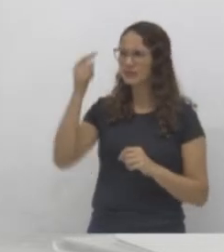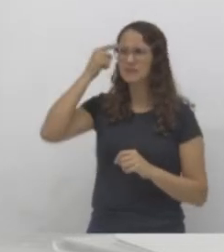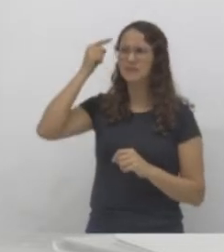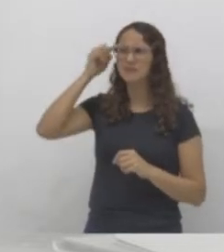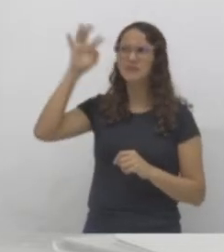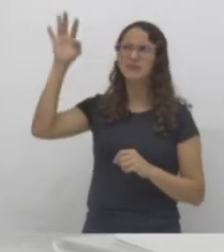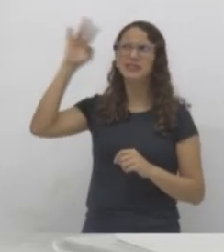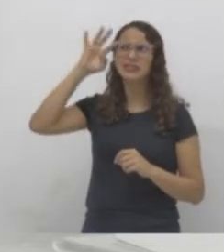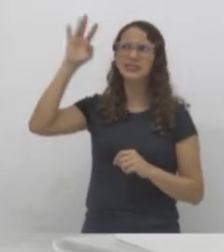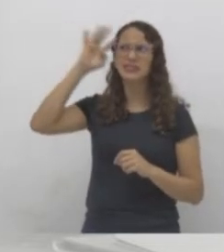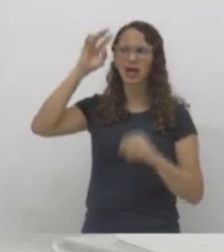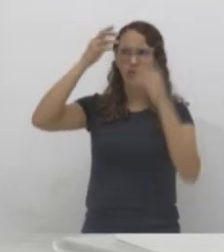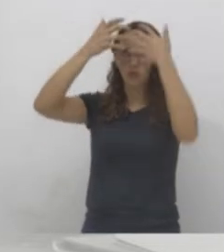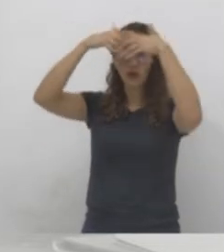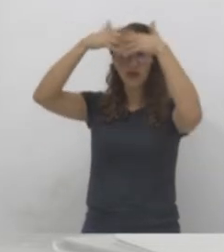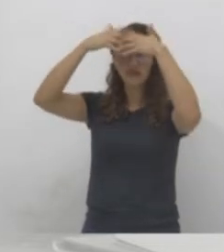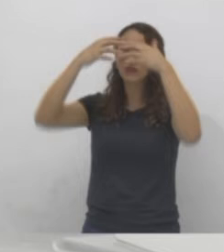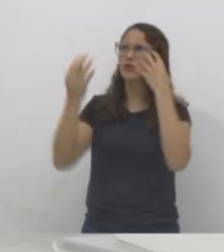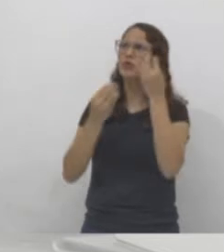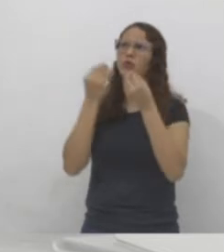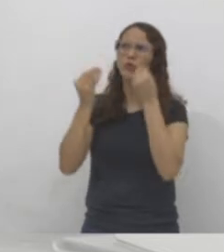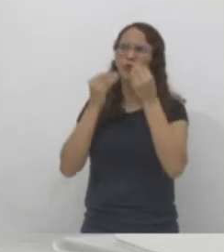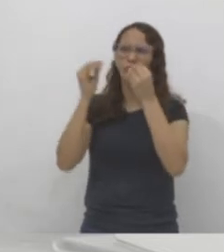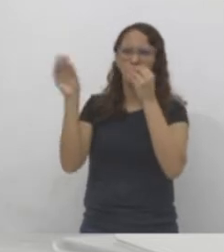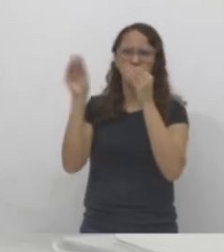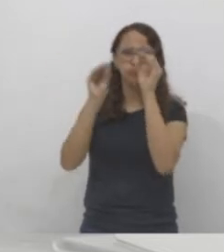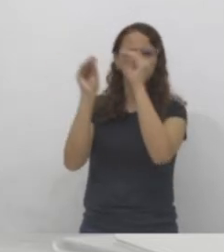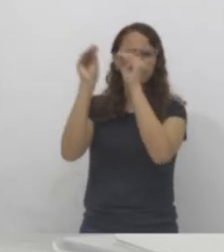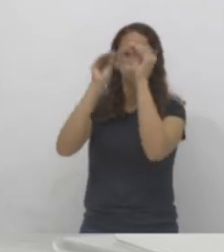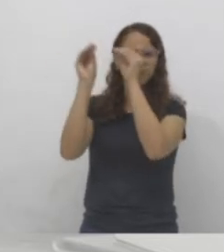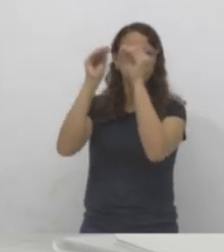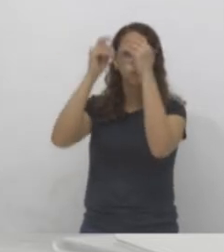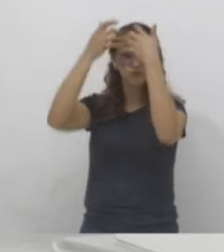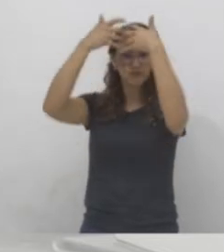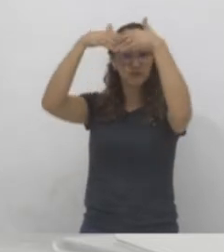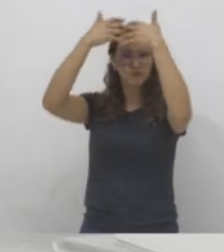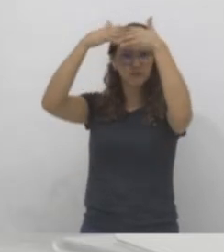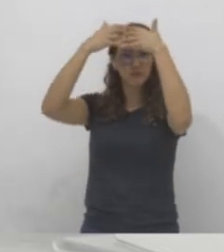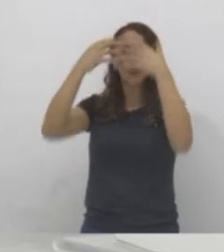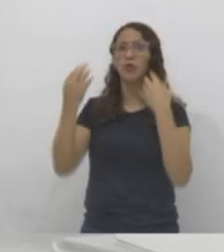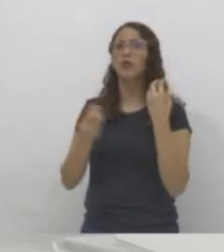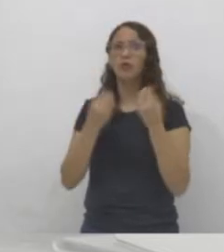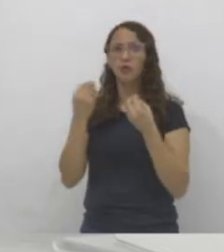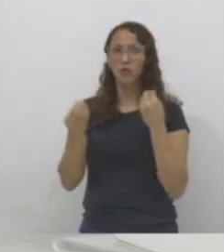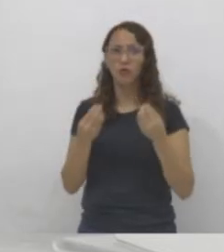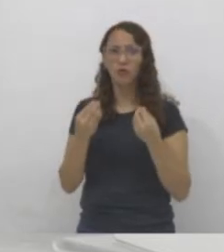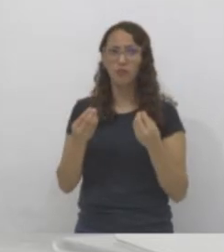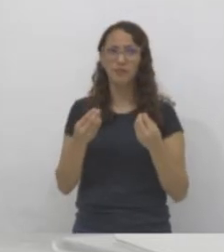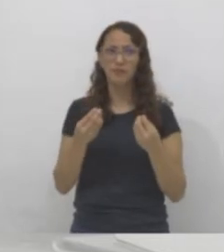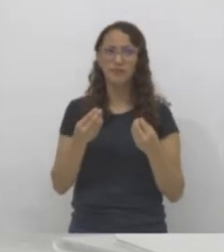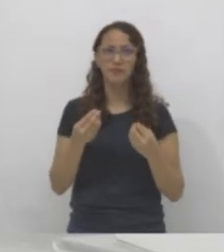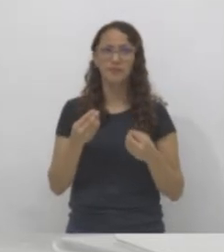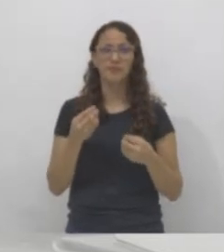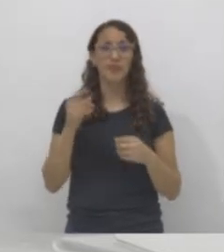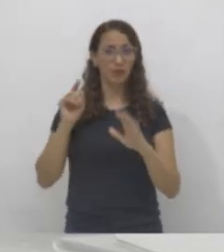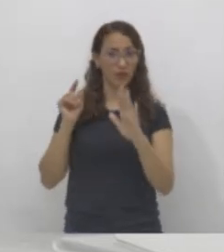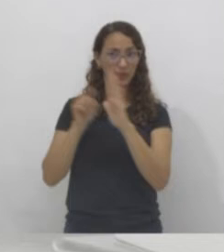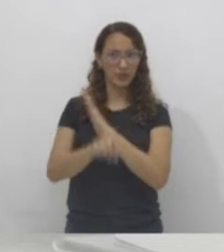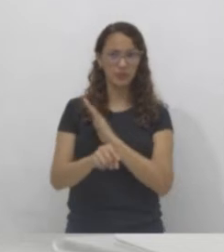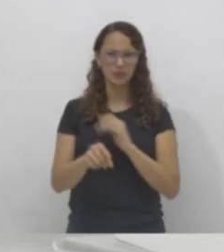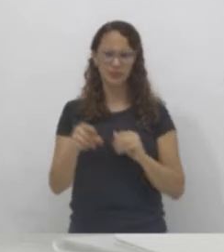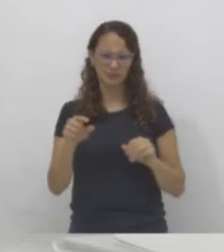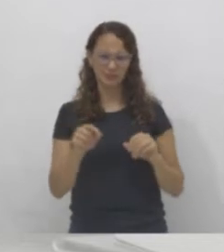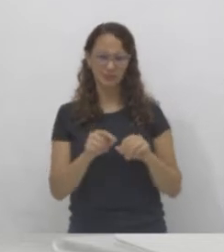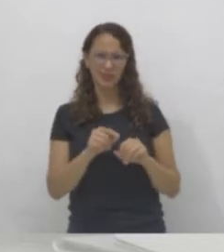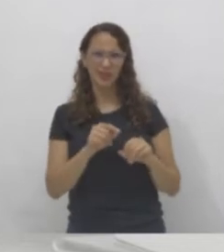o raciocínio, tá ok? Então, olha a pergunta que vem: há traço de humor no texto quando... Olha